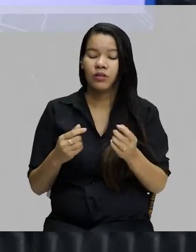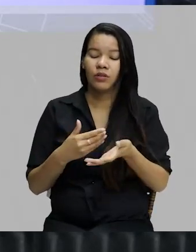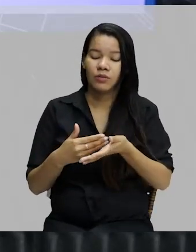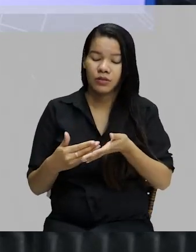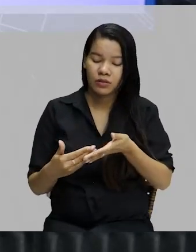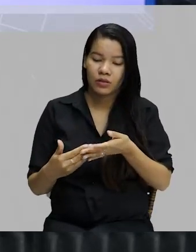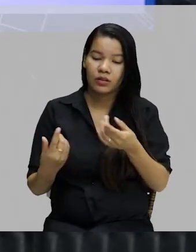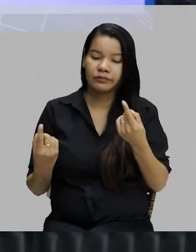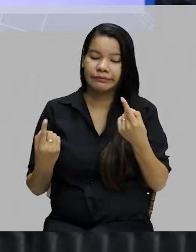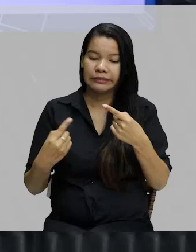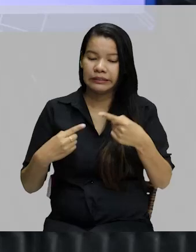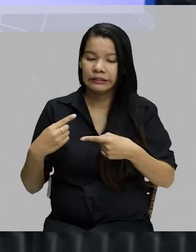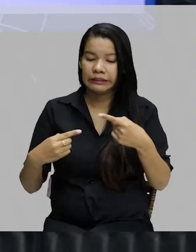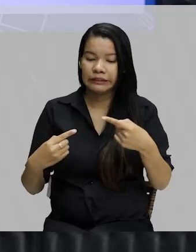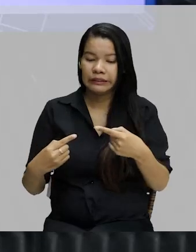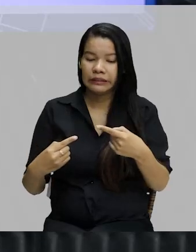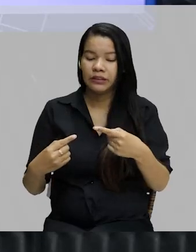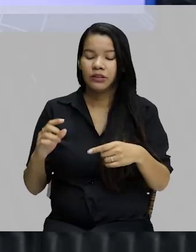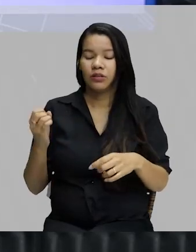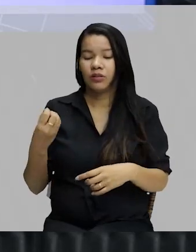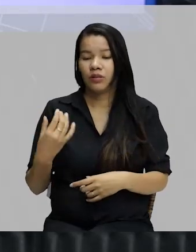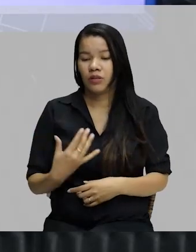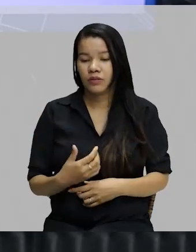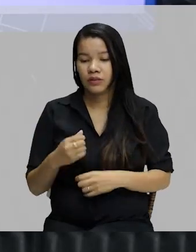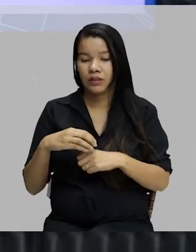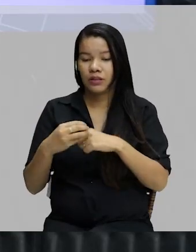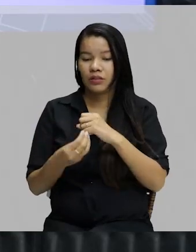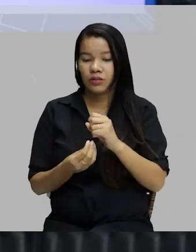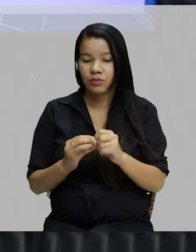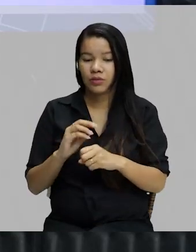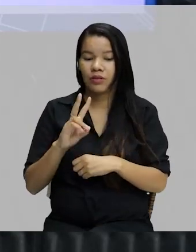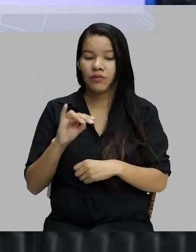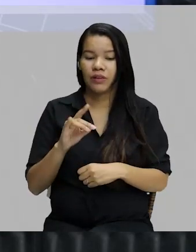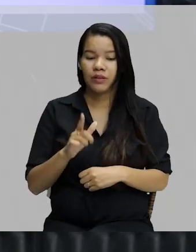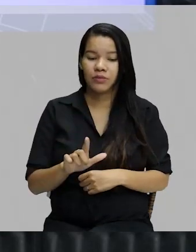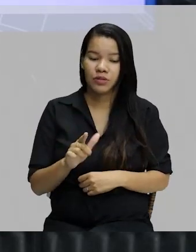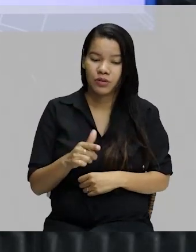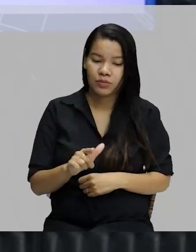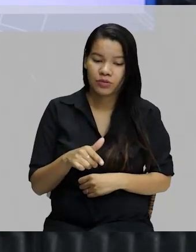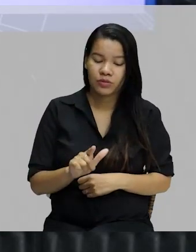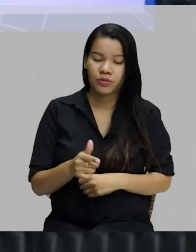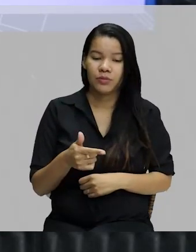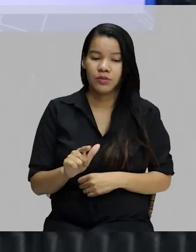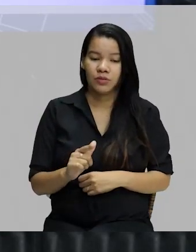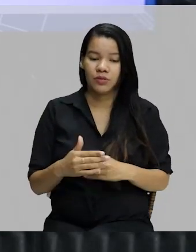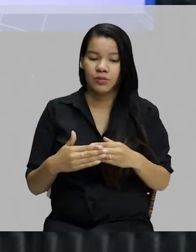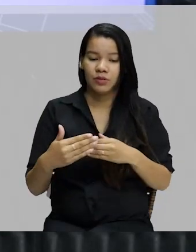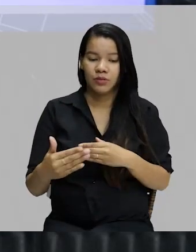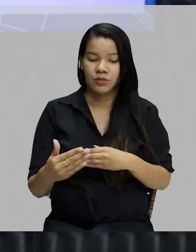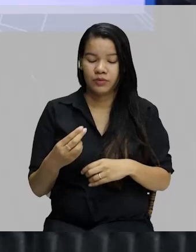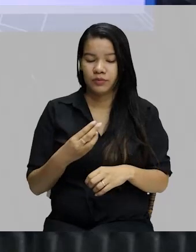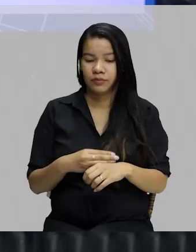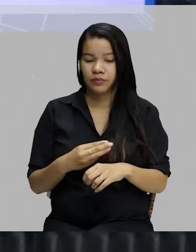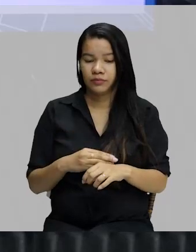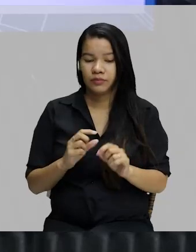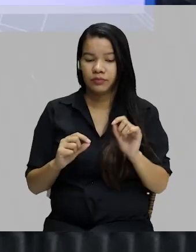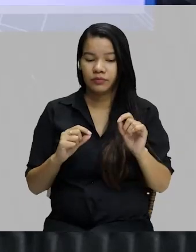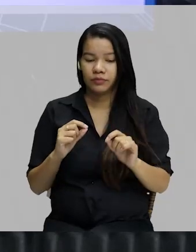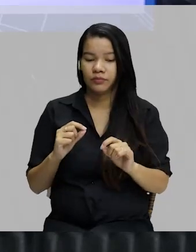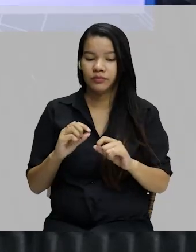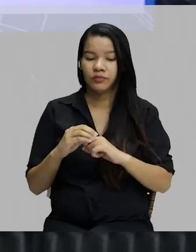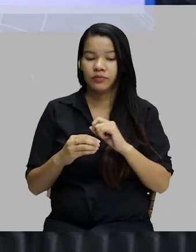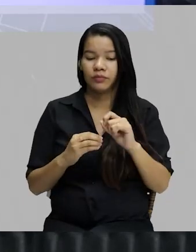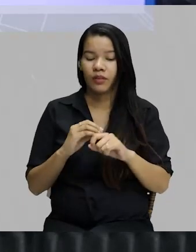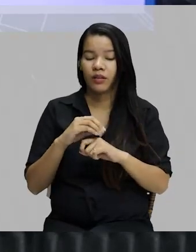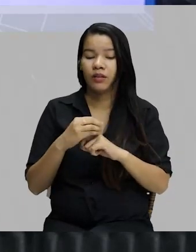235, gerando um processo, uma reação em cadeia. Beleza? A partir do momento que o átomo do urânio